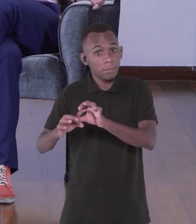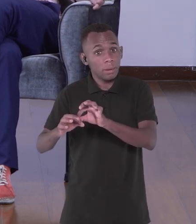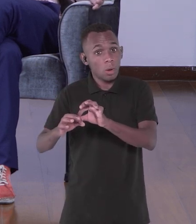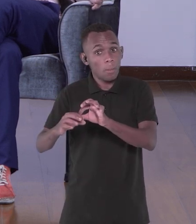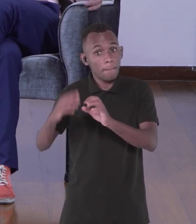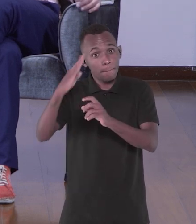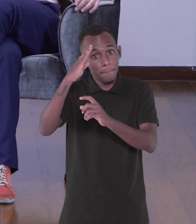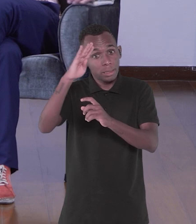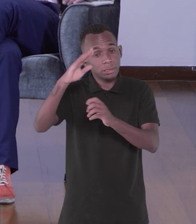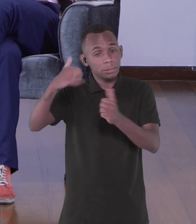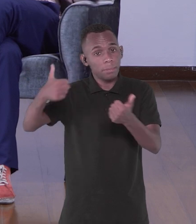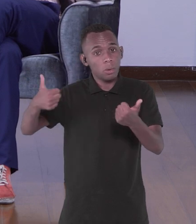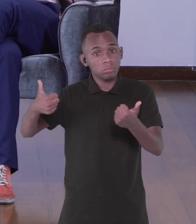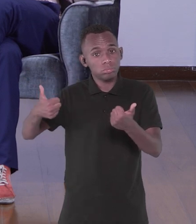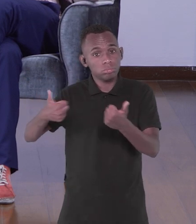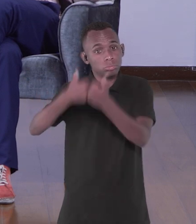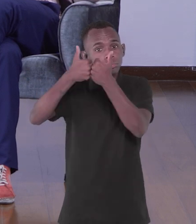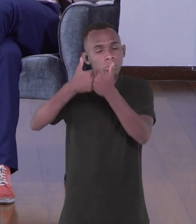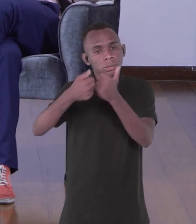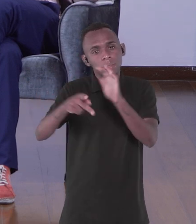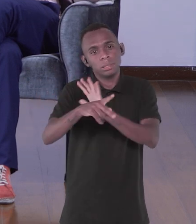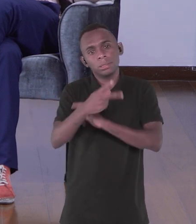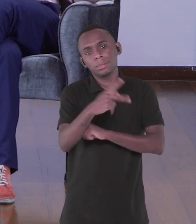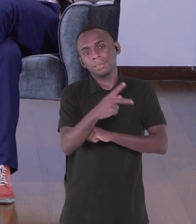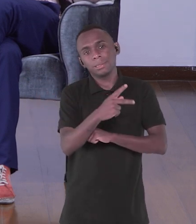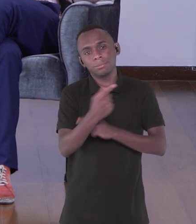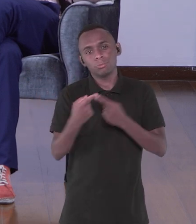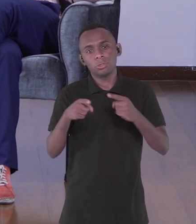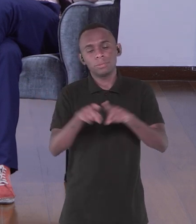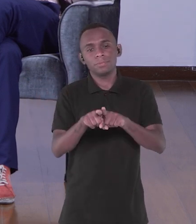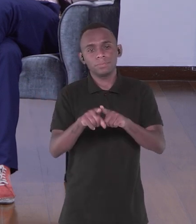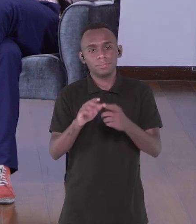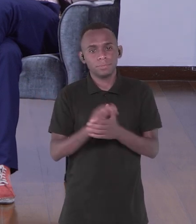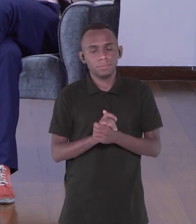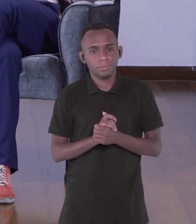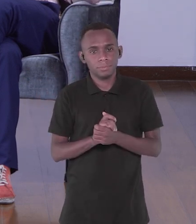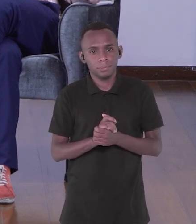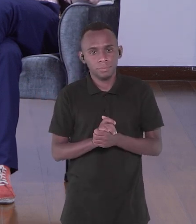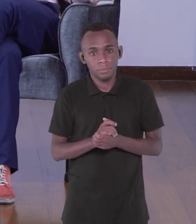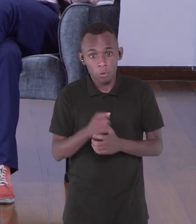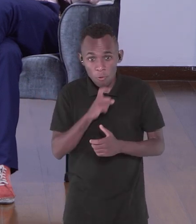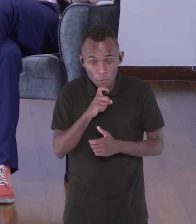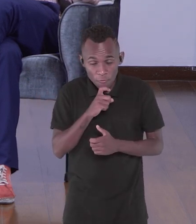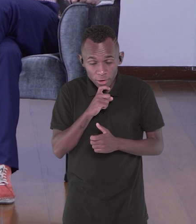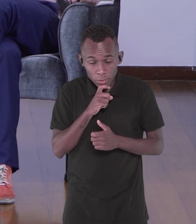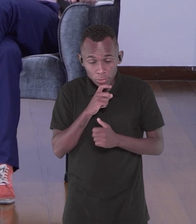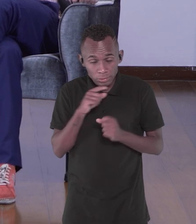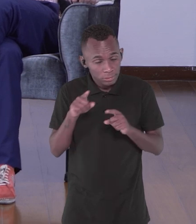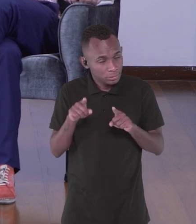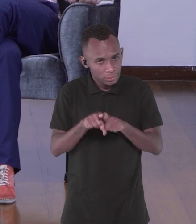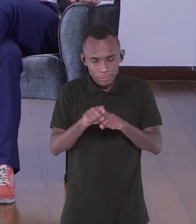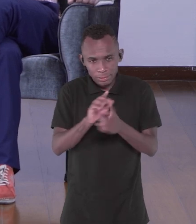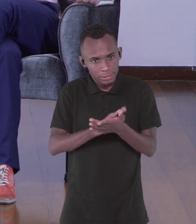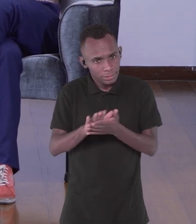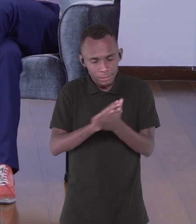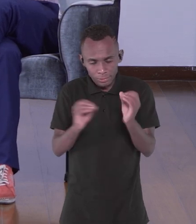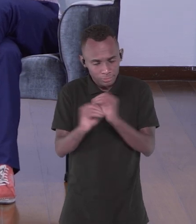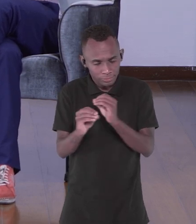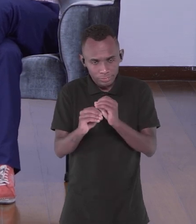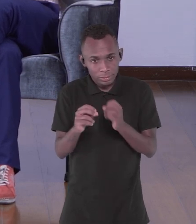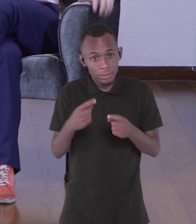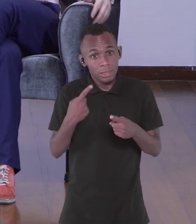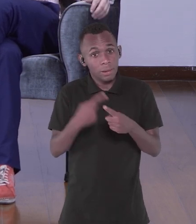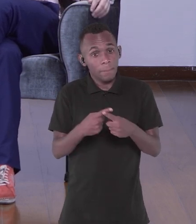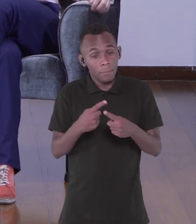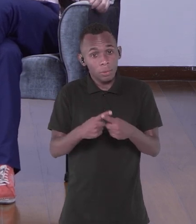aliado que ele tem. Então, nada foi por acaso nessa guerra. Nem o inverno, né? Nem o inverno. Não, inclusive porque teve